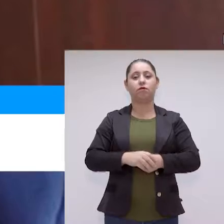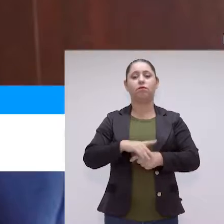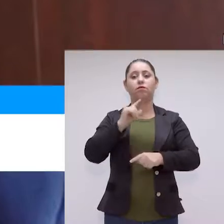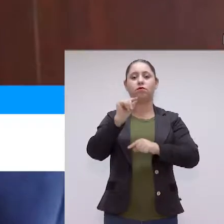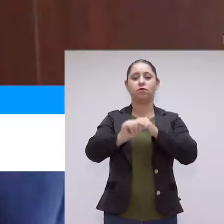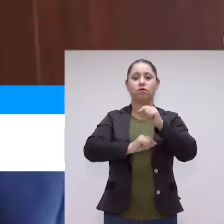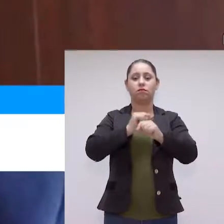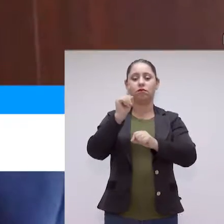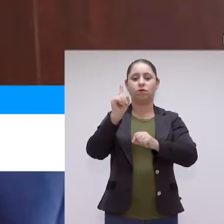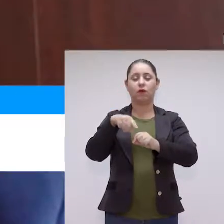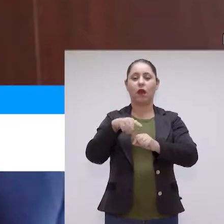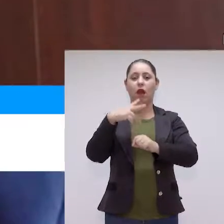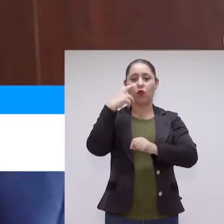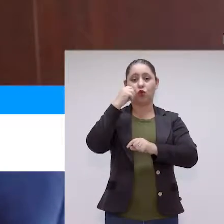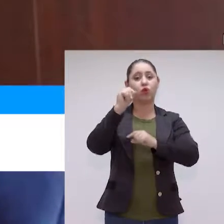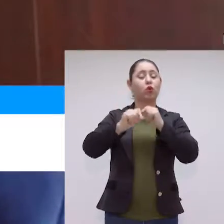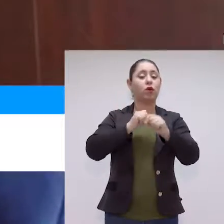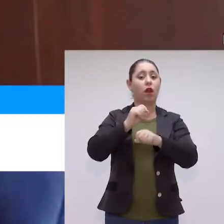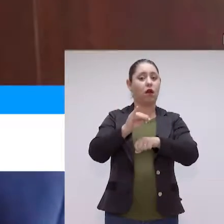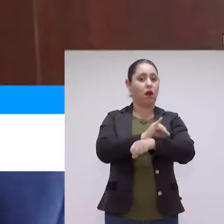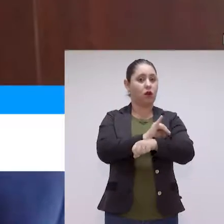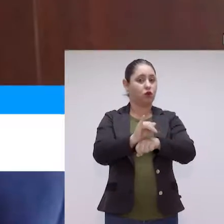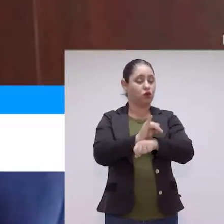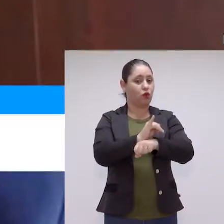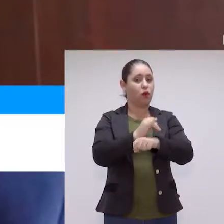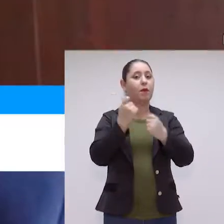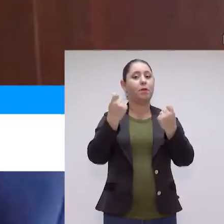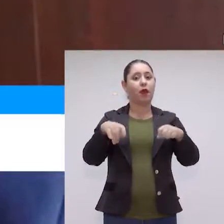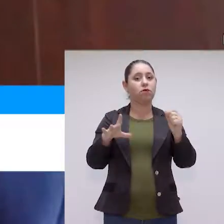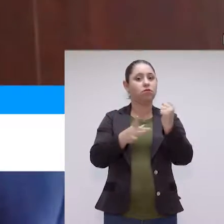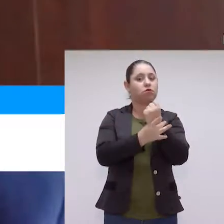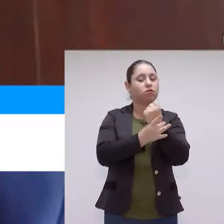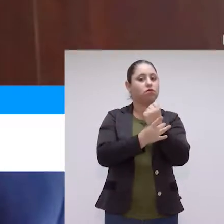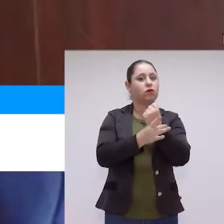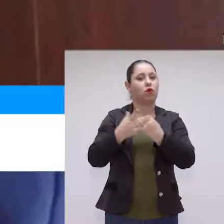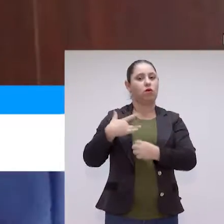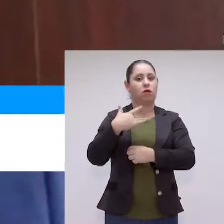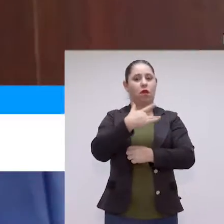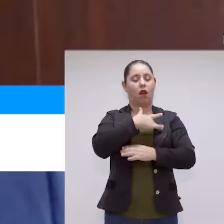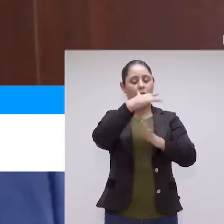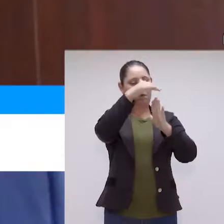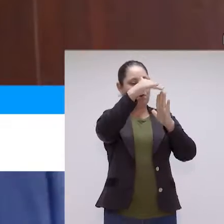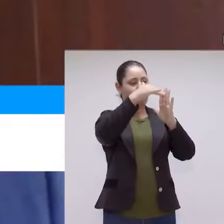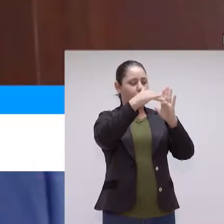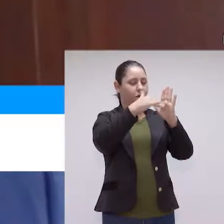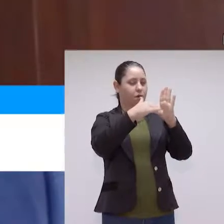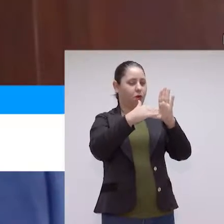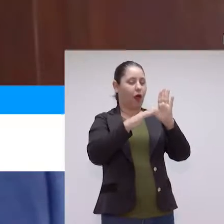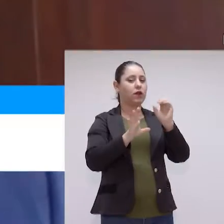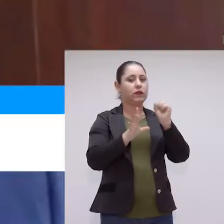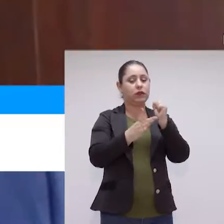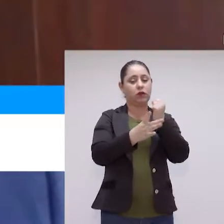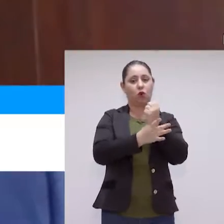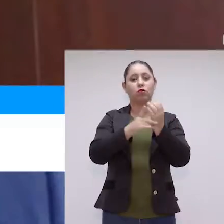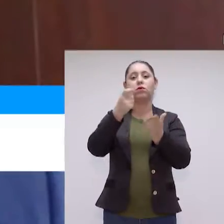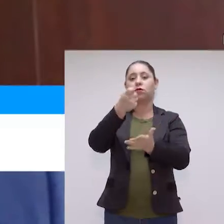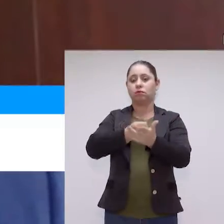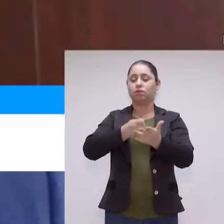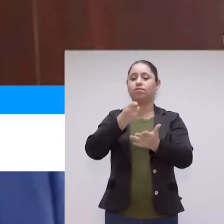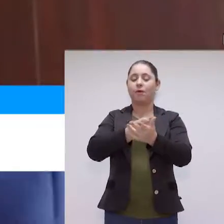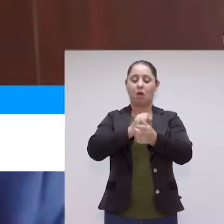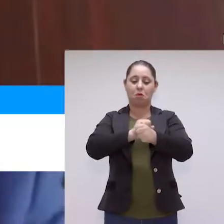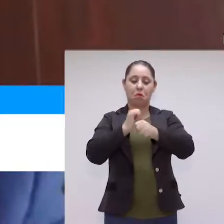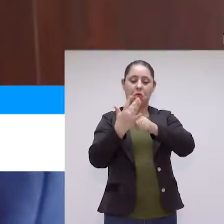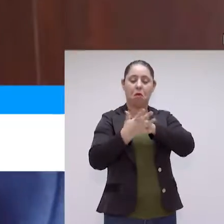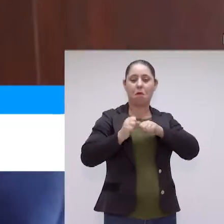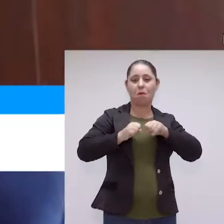tocante à adoção de medidas obrigatórias dentro dos protocolos de biossegurança